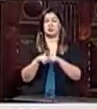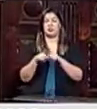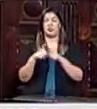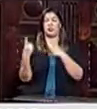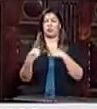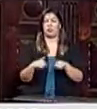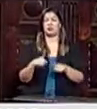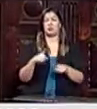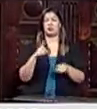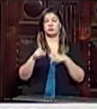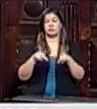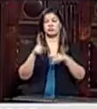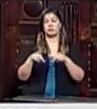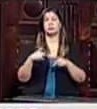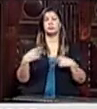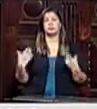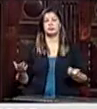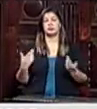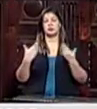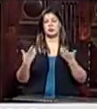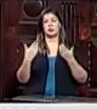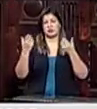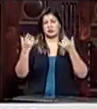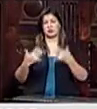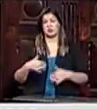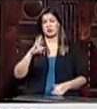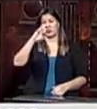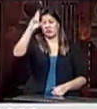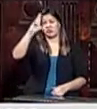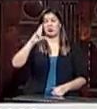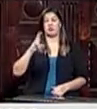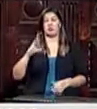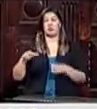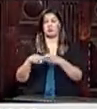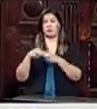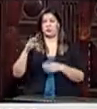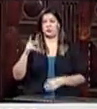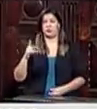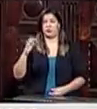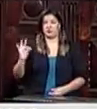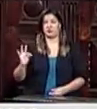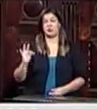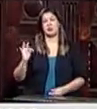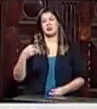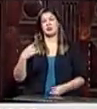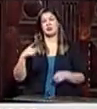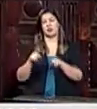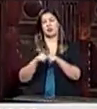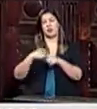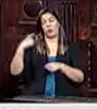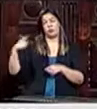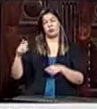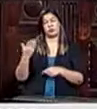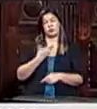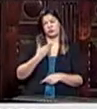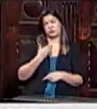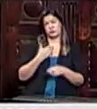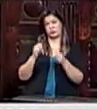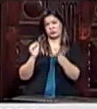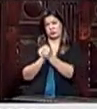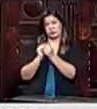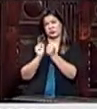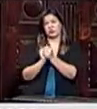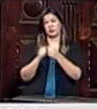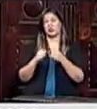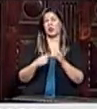Então, queria dizer que, como líder da bancada do Partido dos Trabalhadores, ao lado de outros colegas da bancada, apresentamos